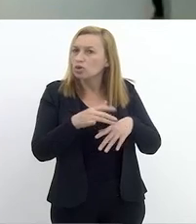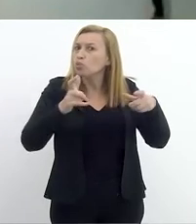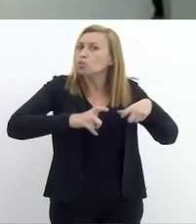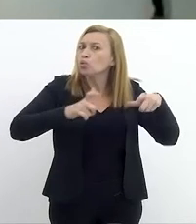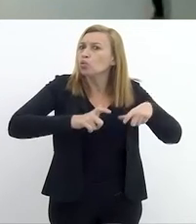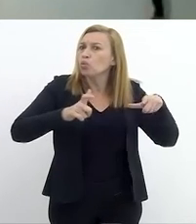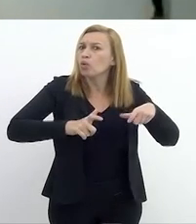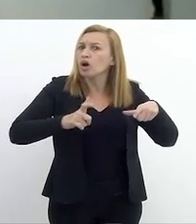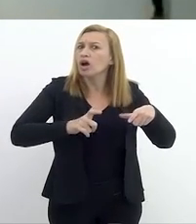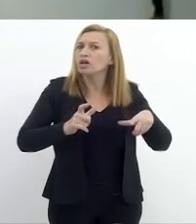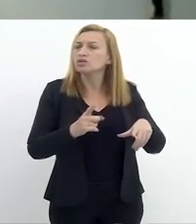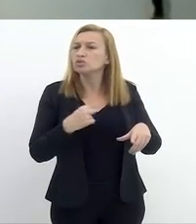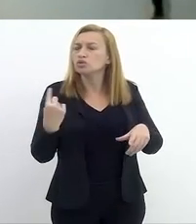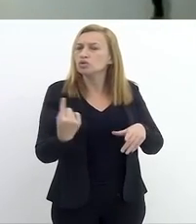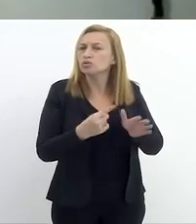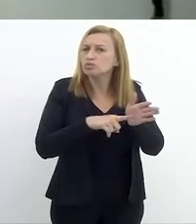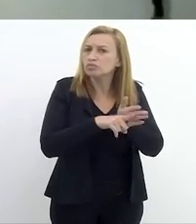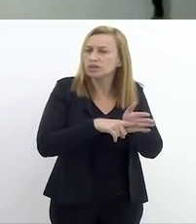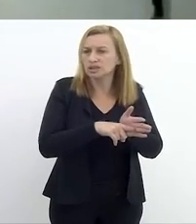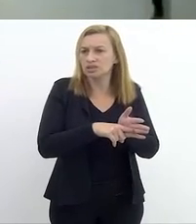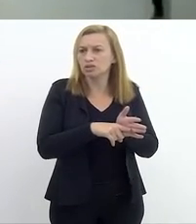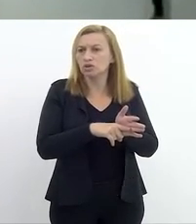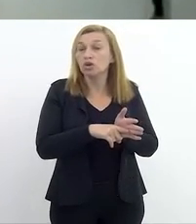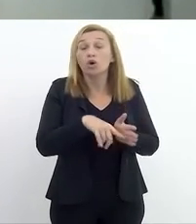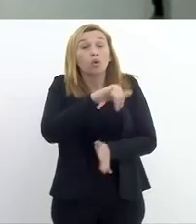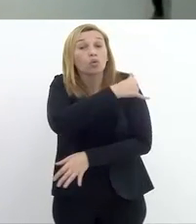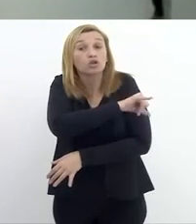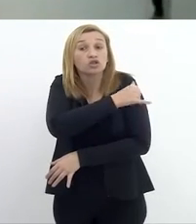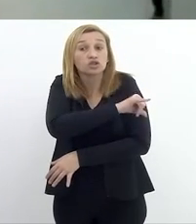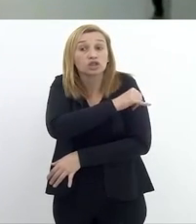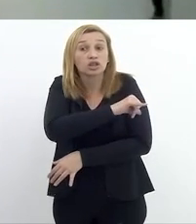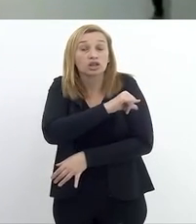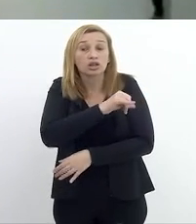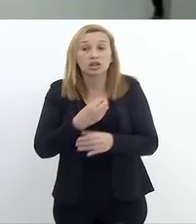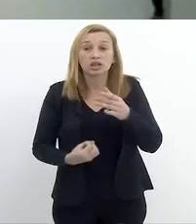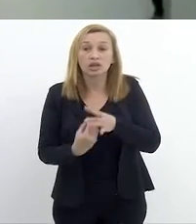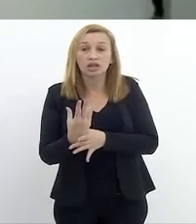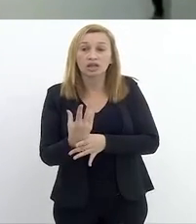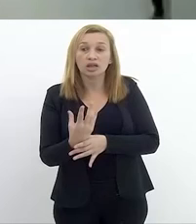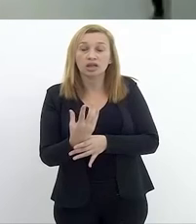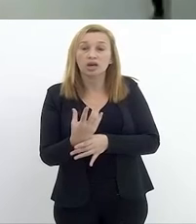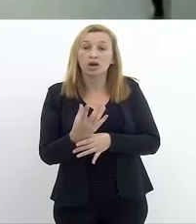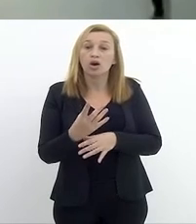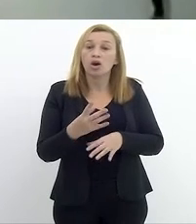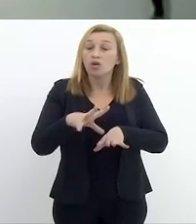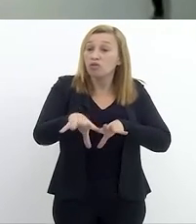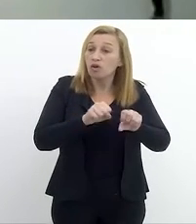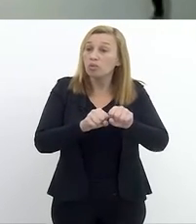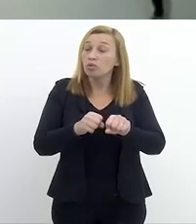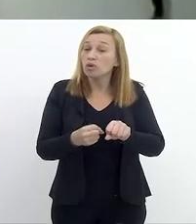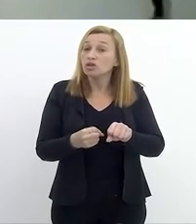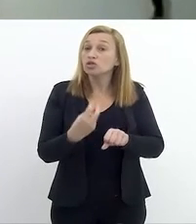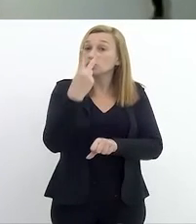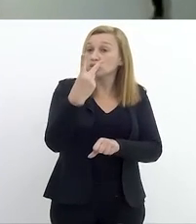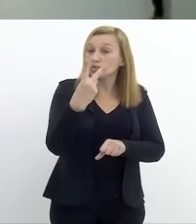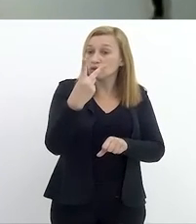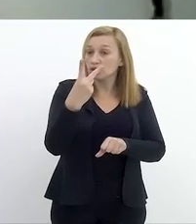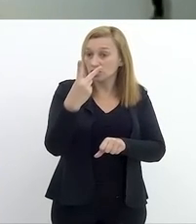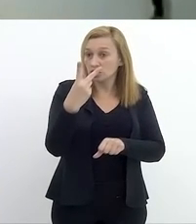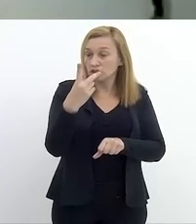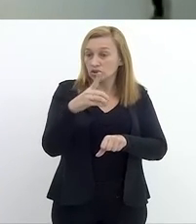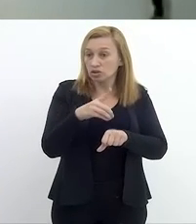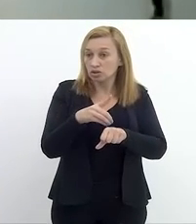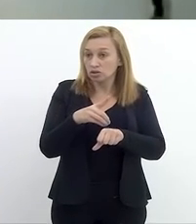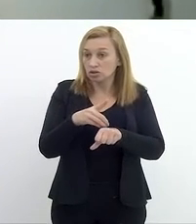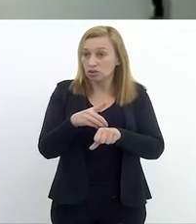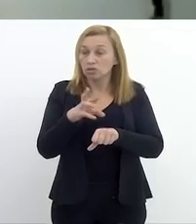a localização dos nossos pesquisadores. O Rio de Janeiro forma, por ano, 2 mil doutores. É um número significativo.